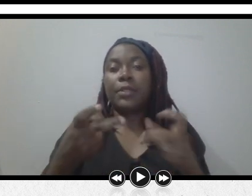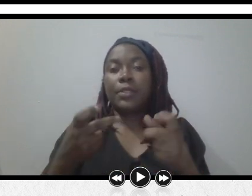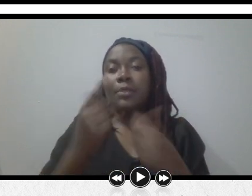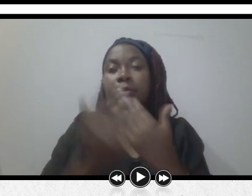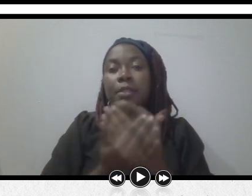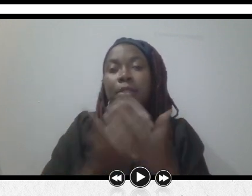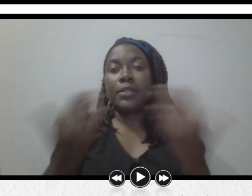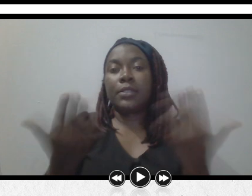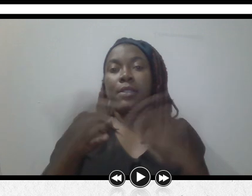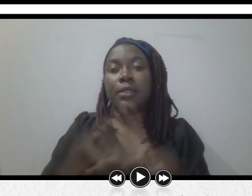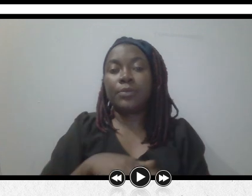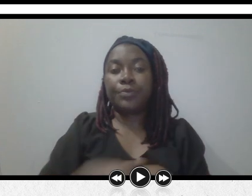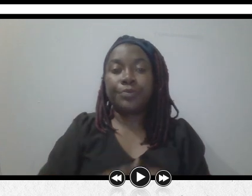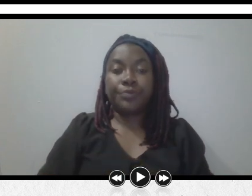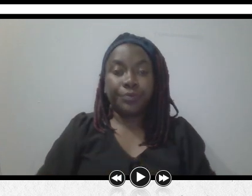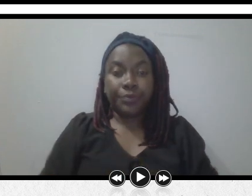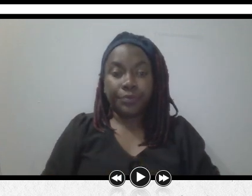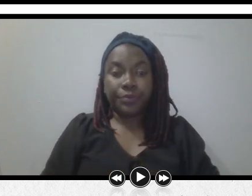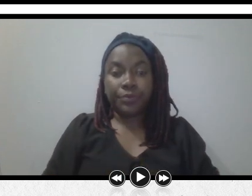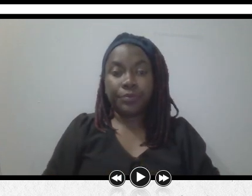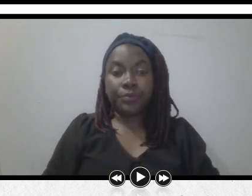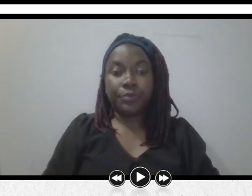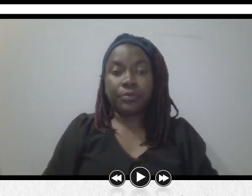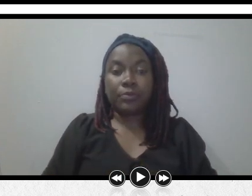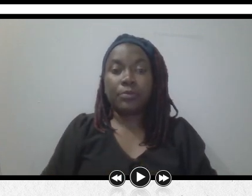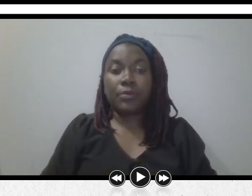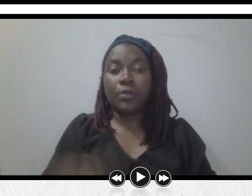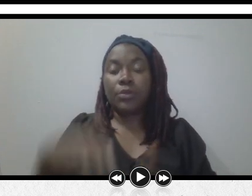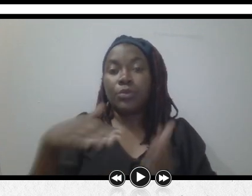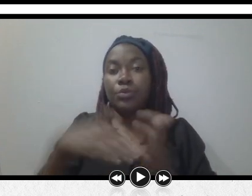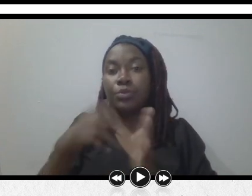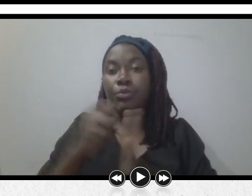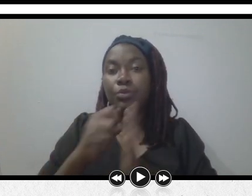que vai ser possível perceber essa interface, essa integração.